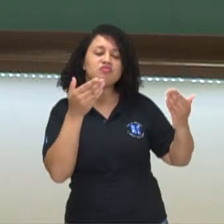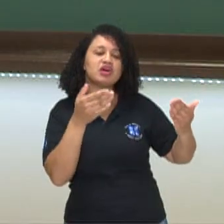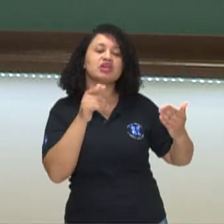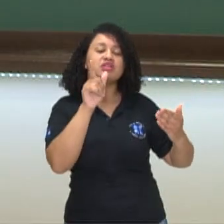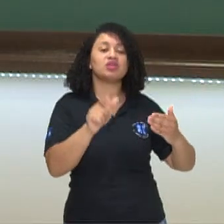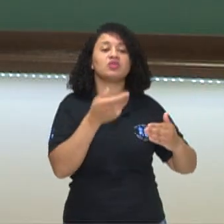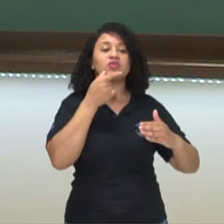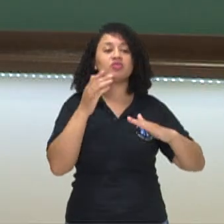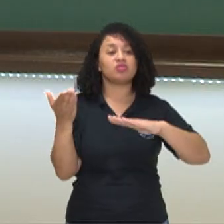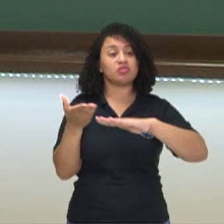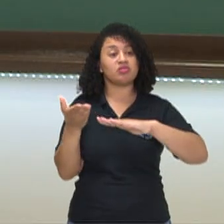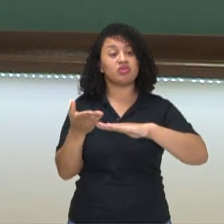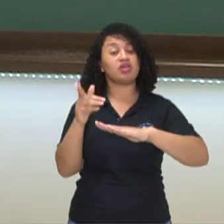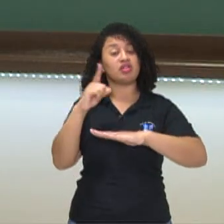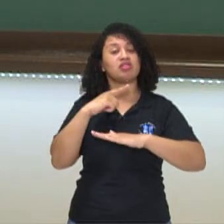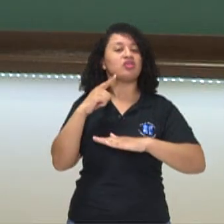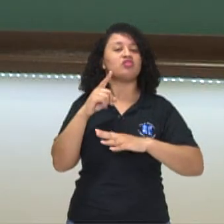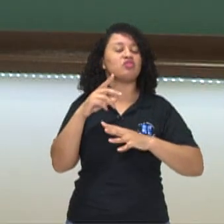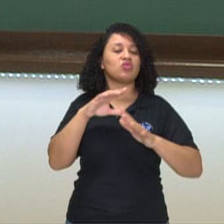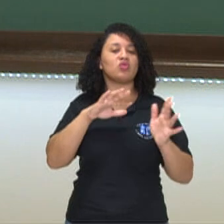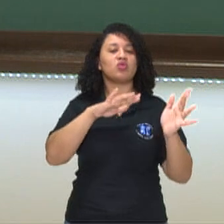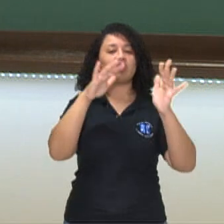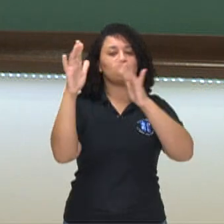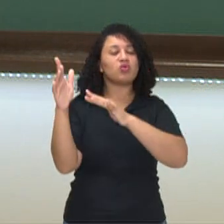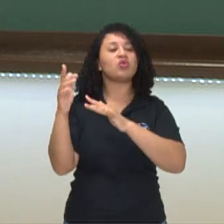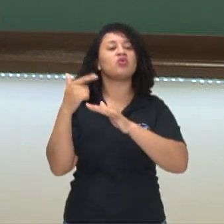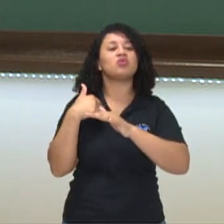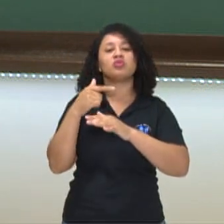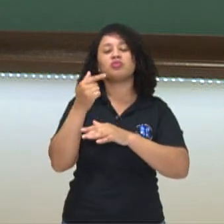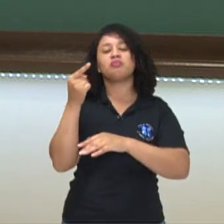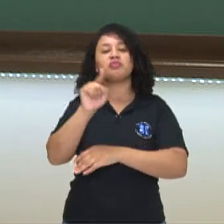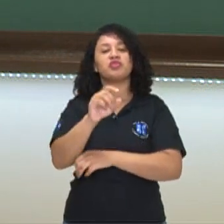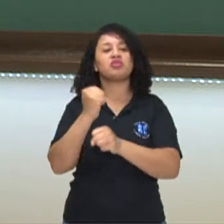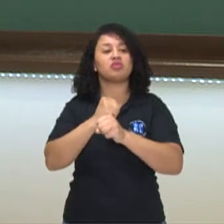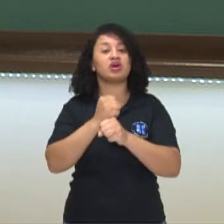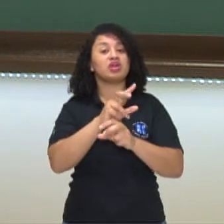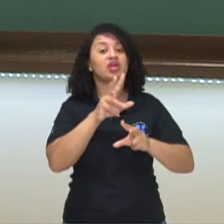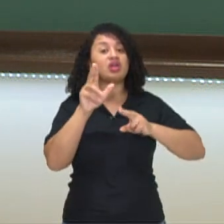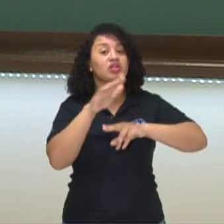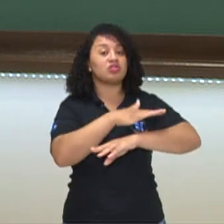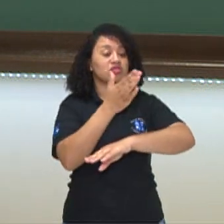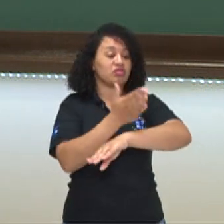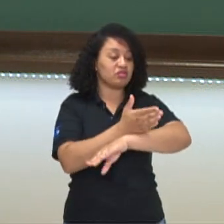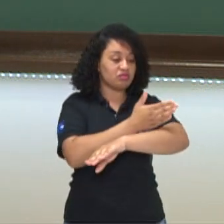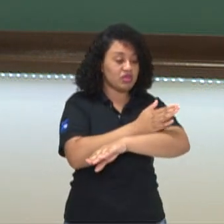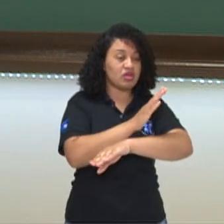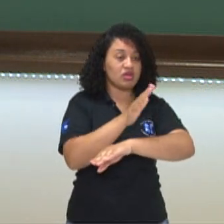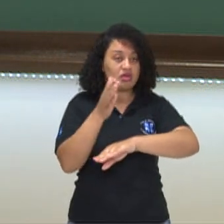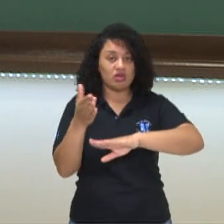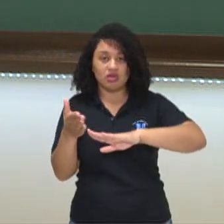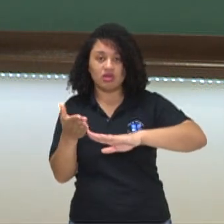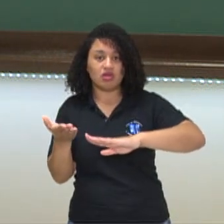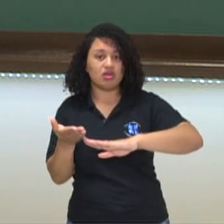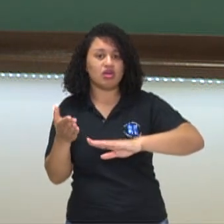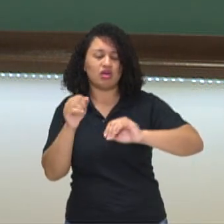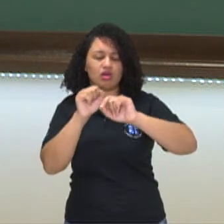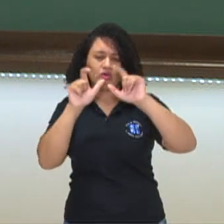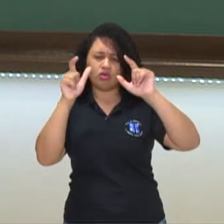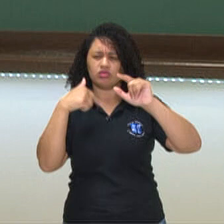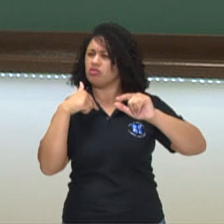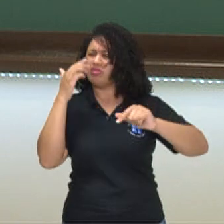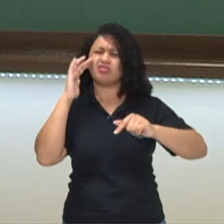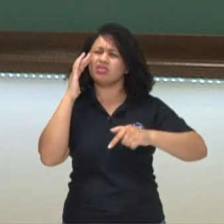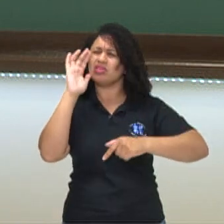o sono dos 1000 anos, né? Ele dormiu na Idade Medieval, acordou na Idade Moderna, não entendia o mundo